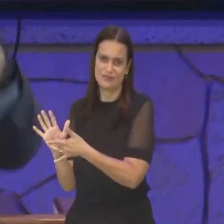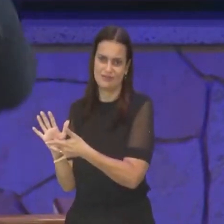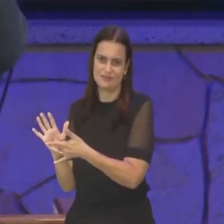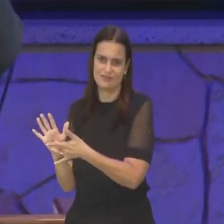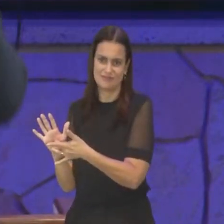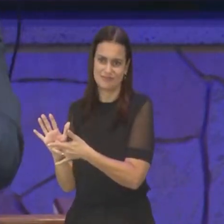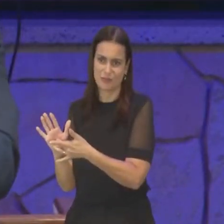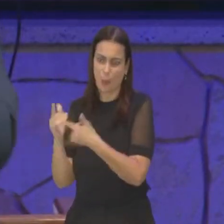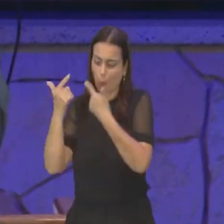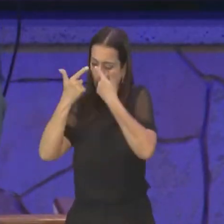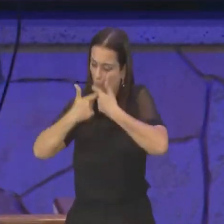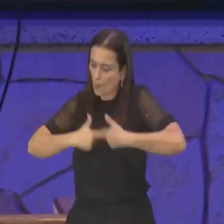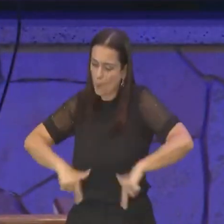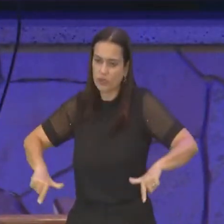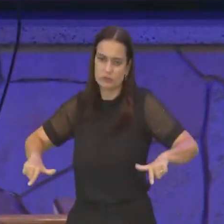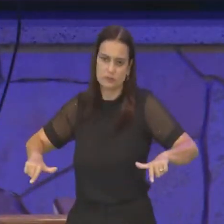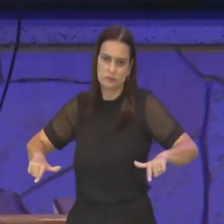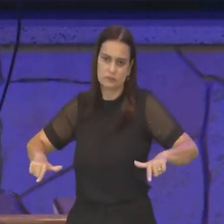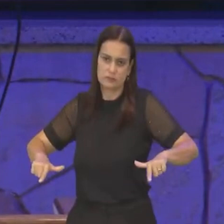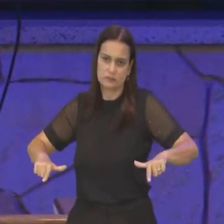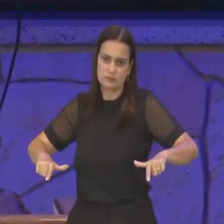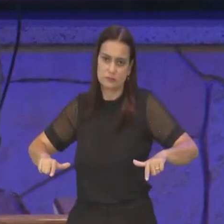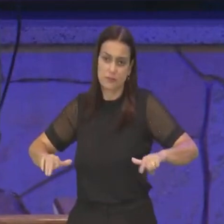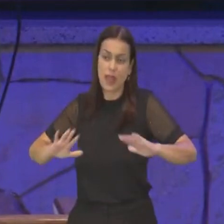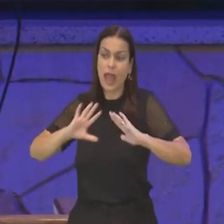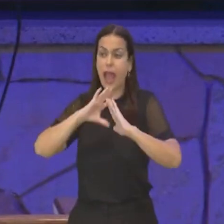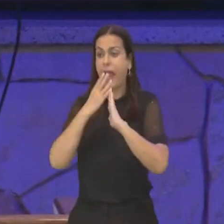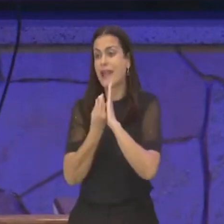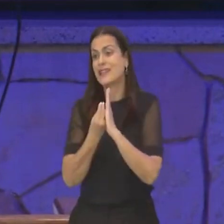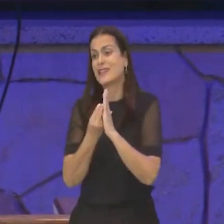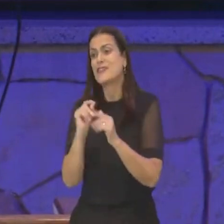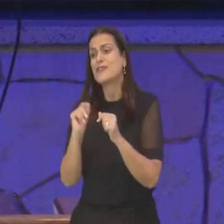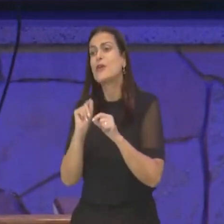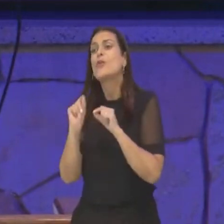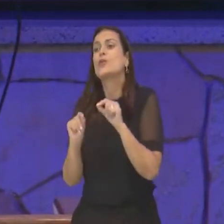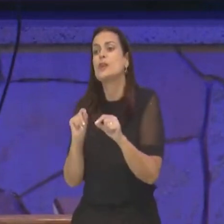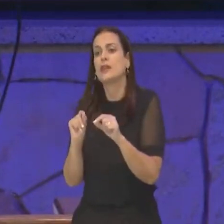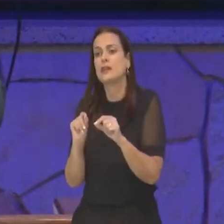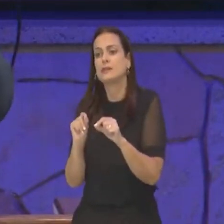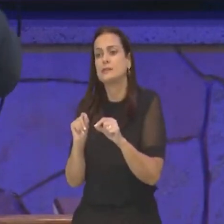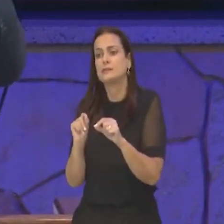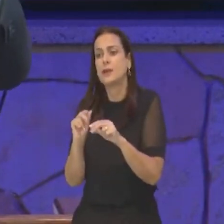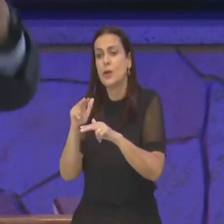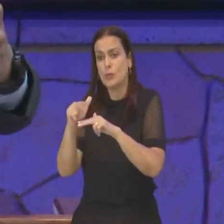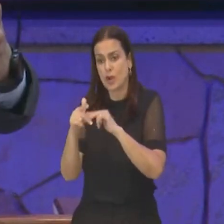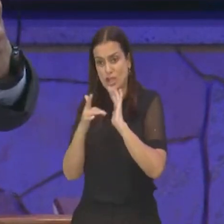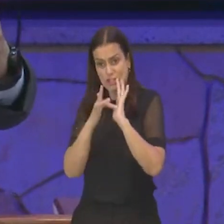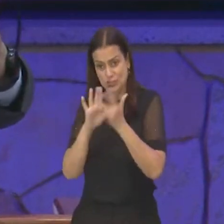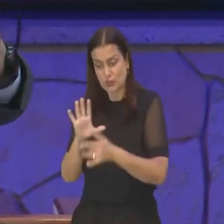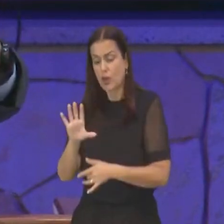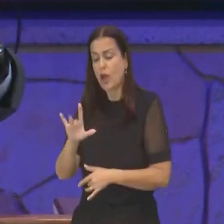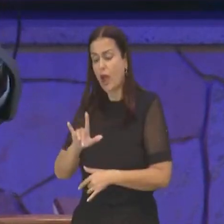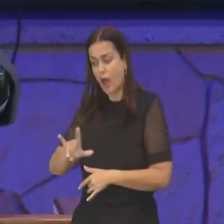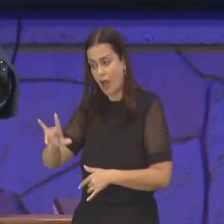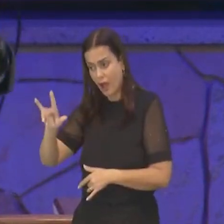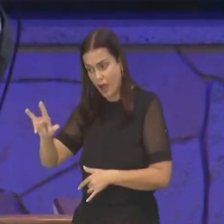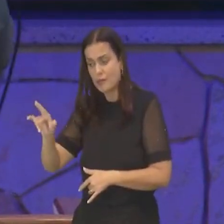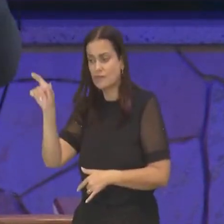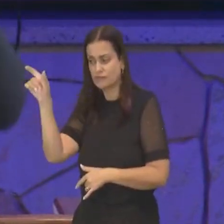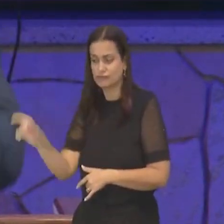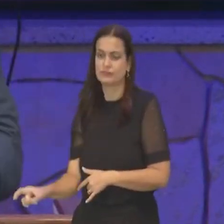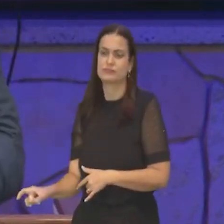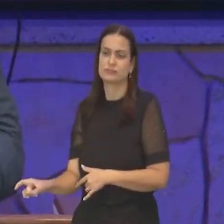O que a igreja dava como resposta? Em Cristo nós amamos você, em Cristo